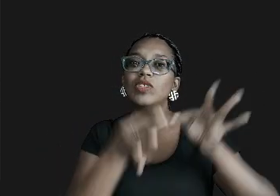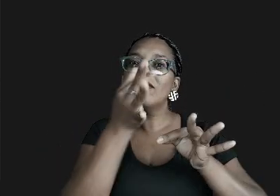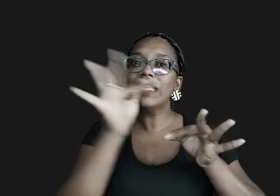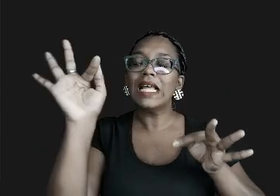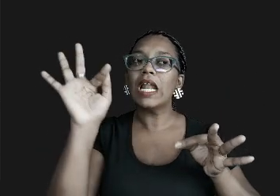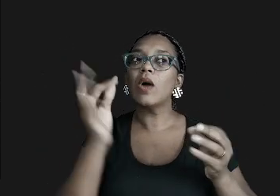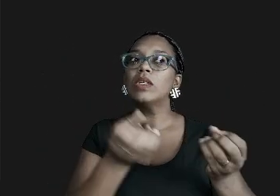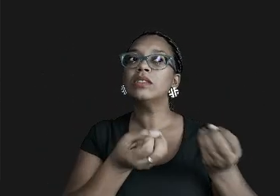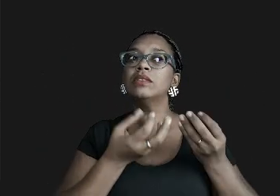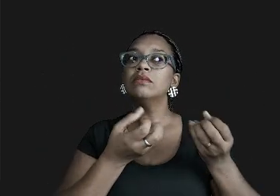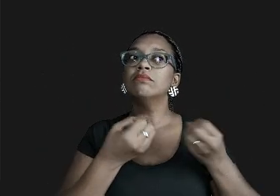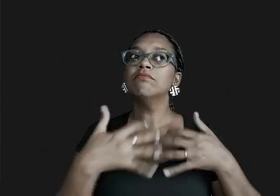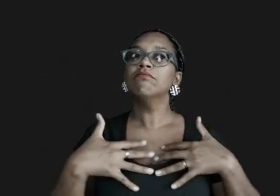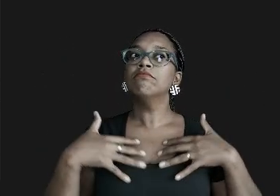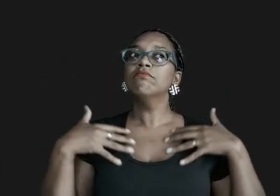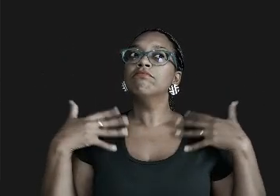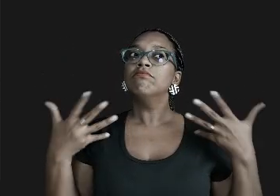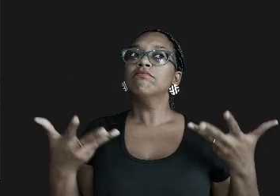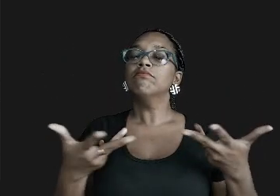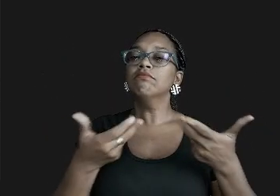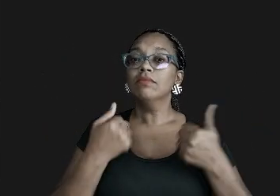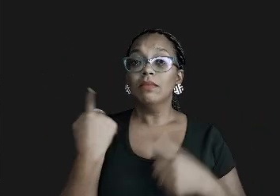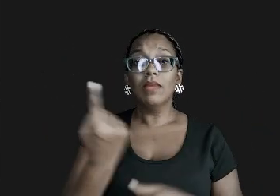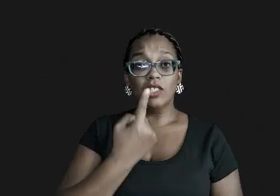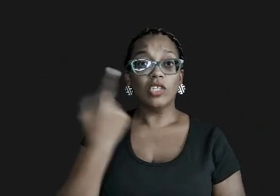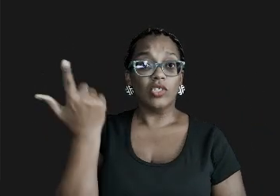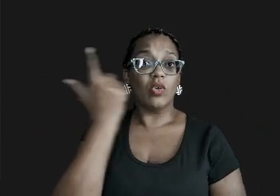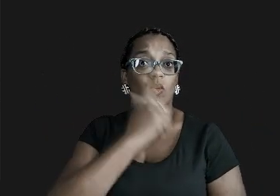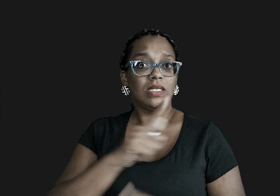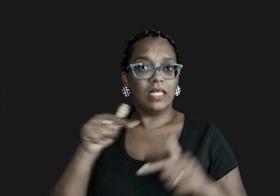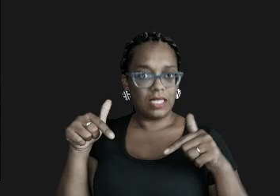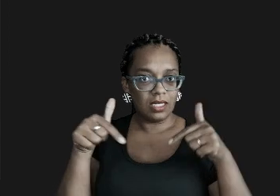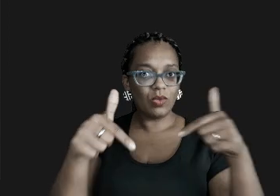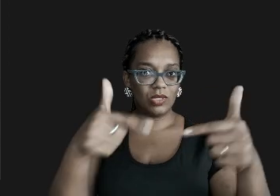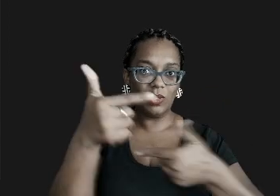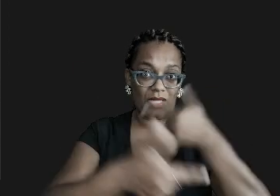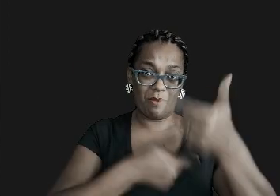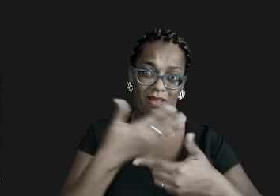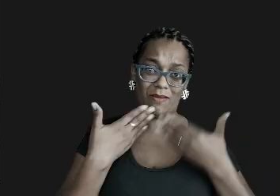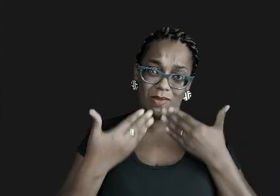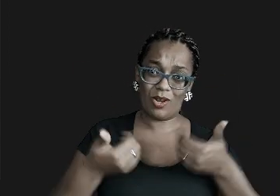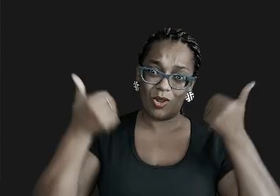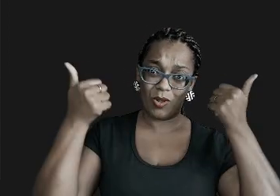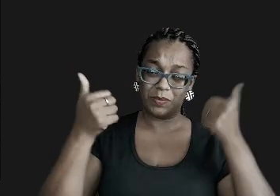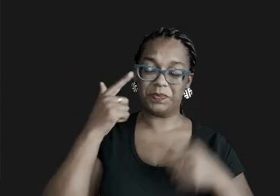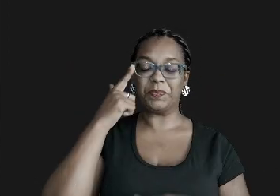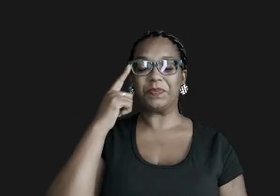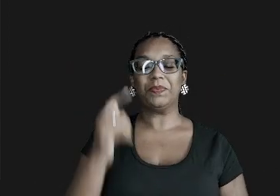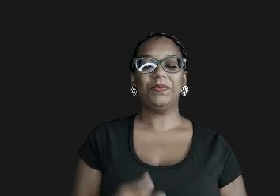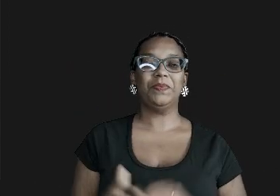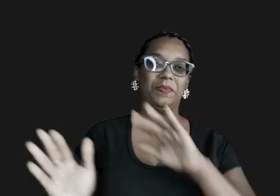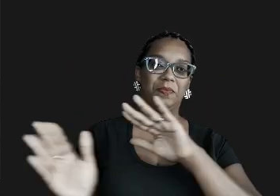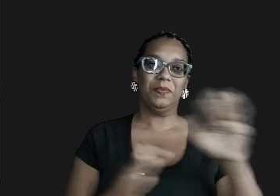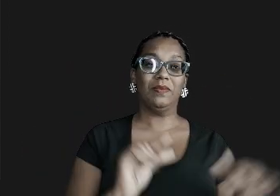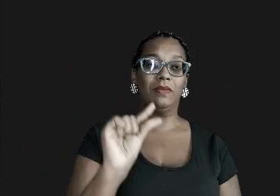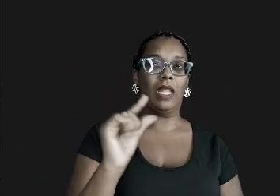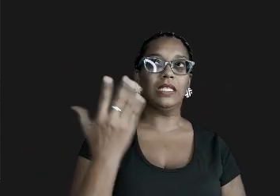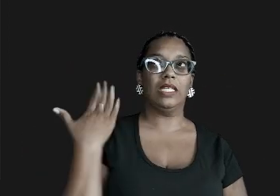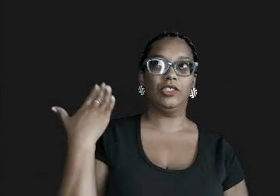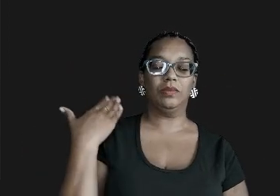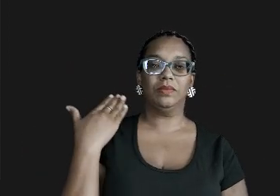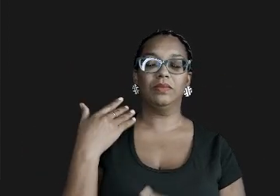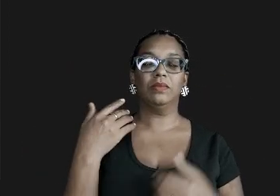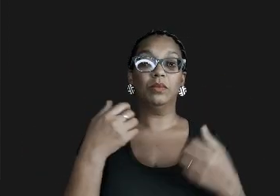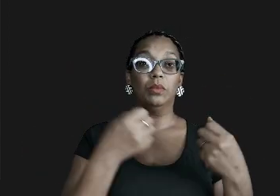tudo para gente além de enriquecedor faz com que a gente consiga executar o nosso trabalho melhor recentemente o